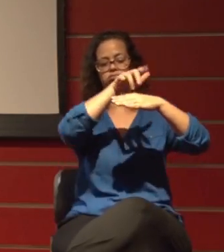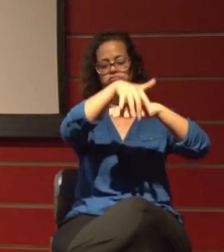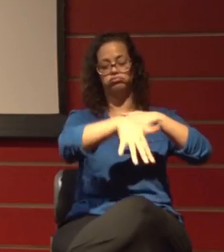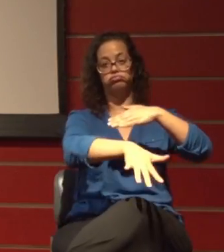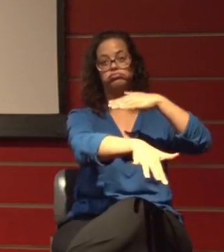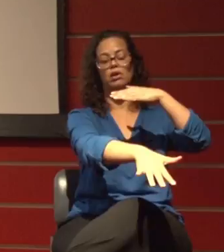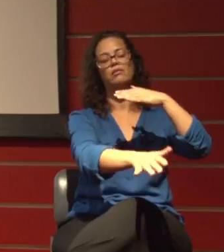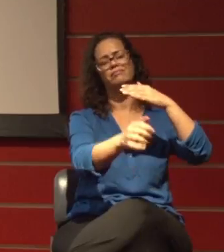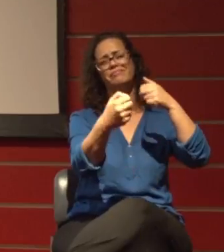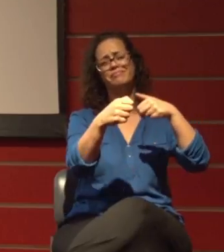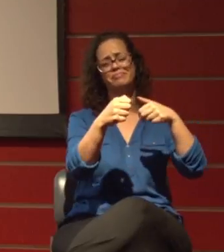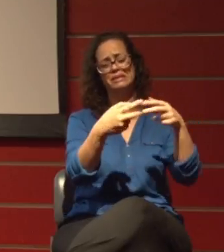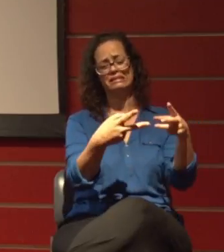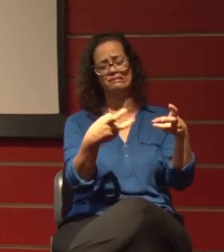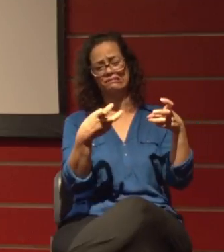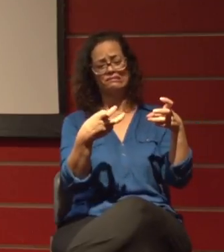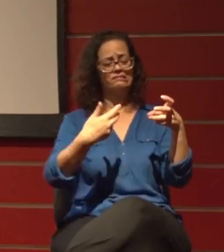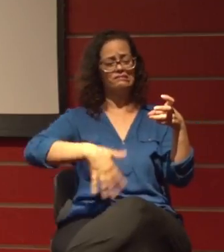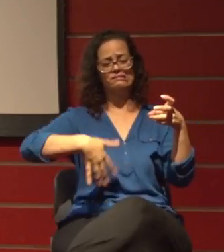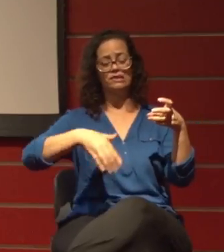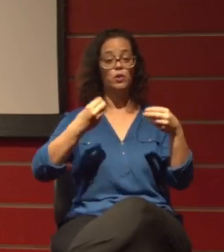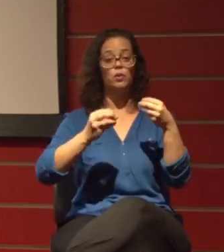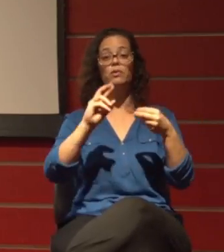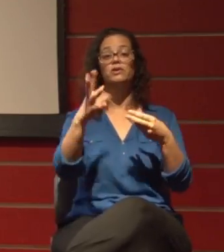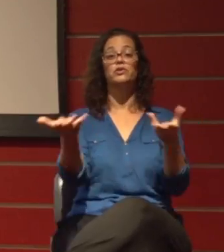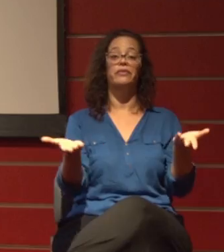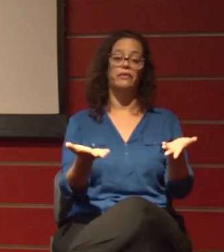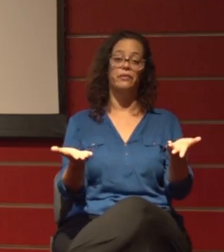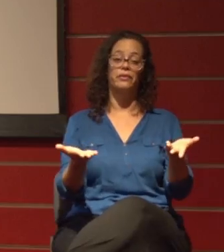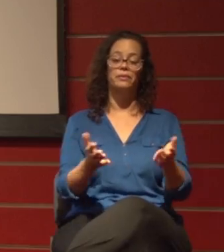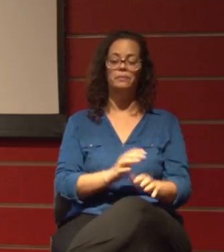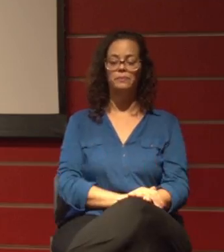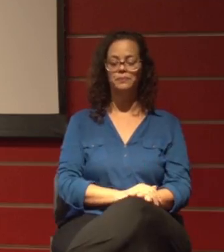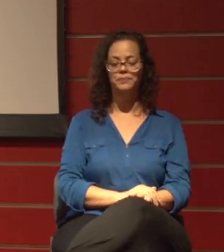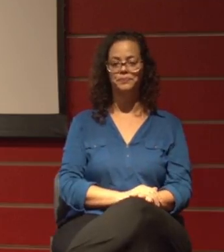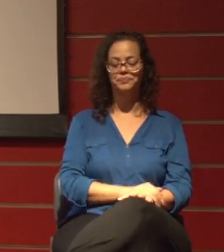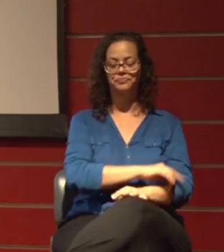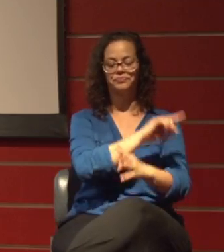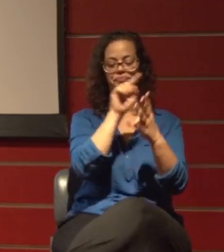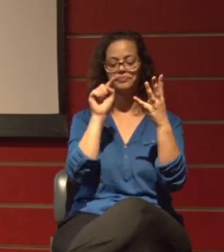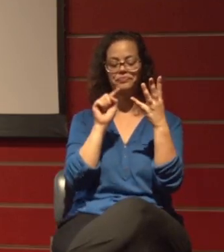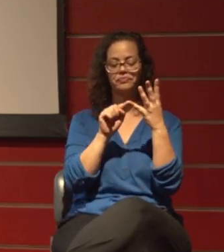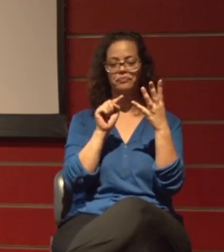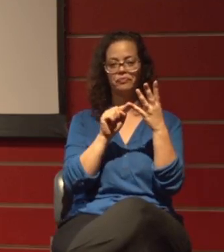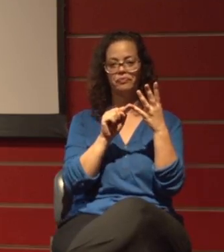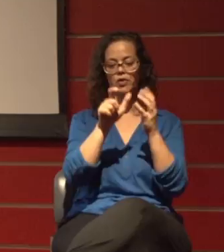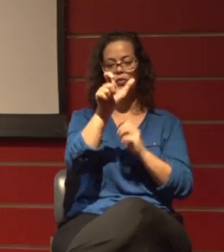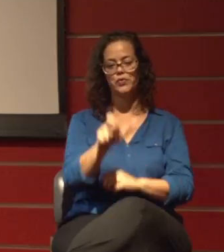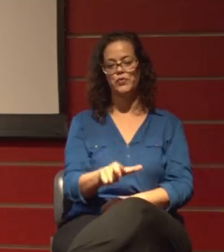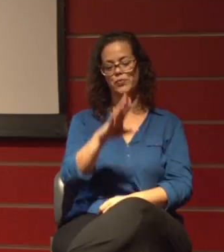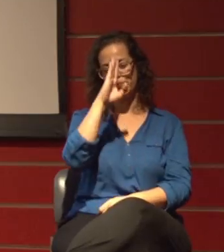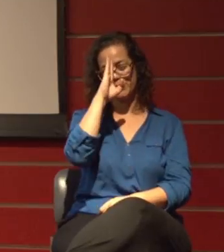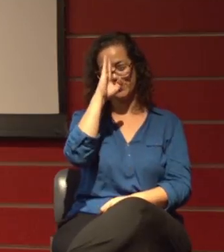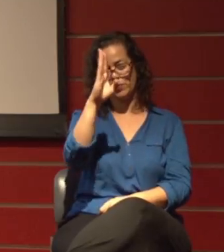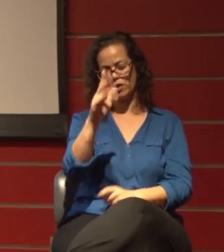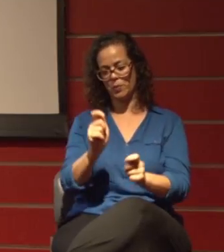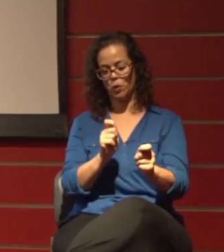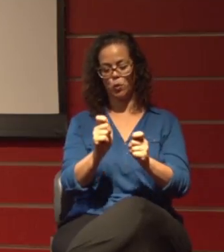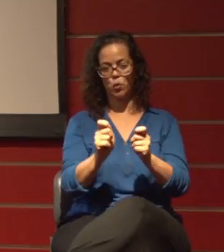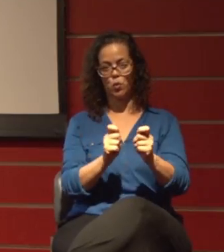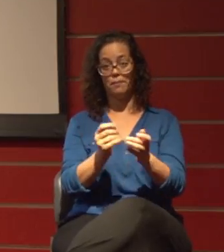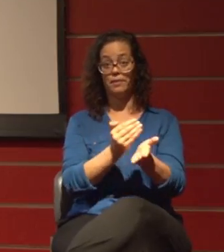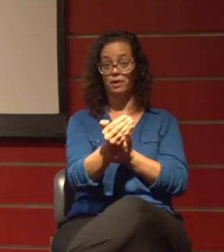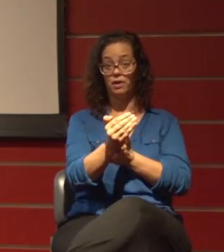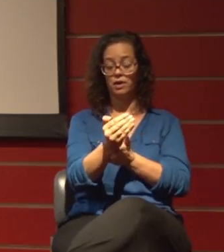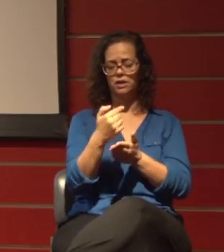né ele e reagir a esses fatos eh quatro o protagonista tomando o controle começa a